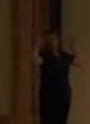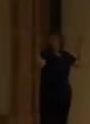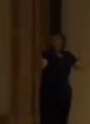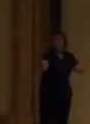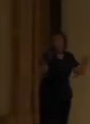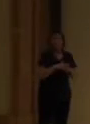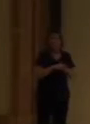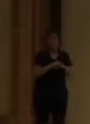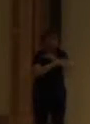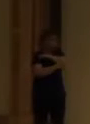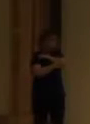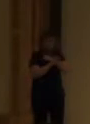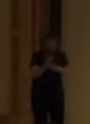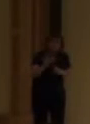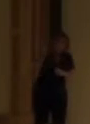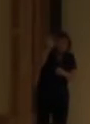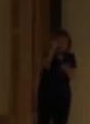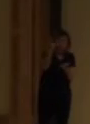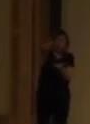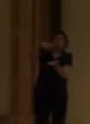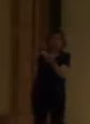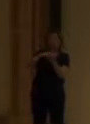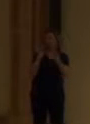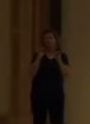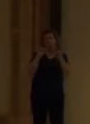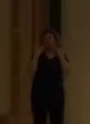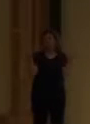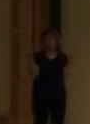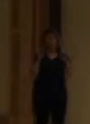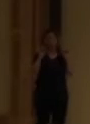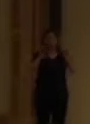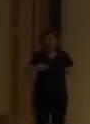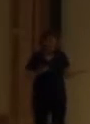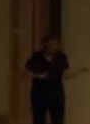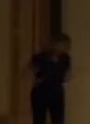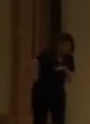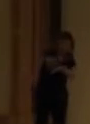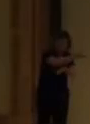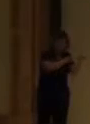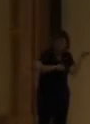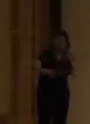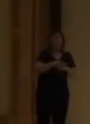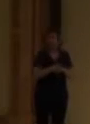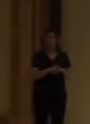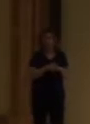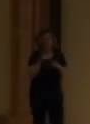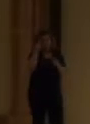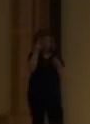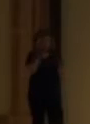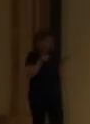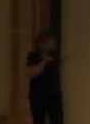depois, consoante as negociações que se fazem com os governos locais, ou nacionais, ou regionais, os